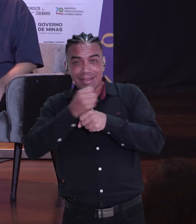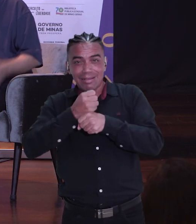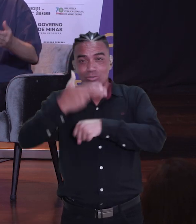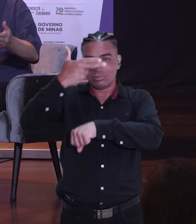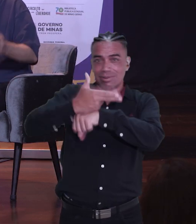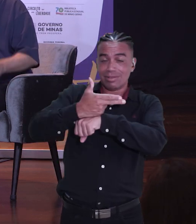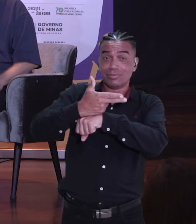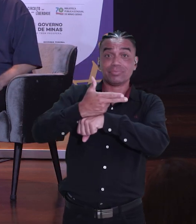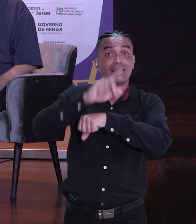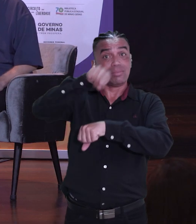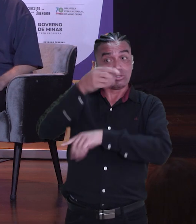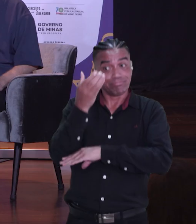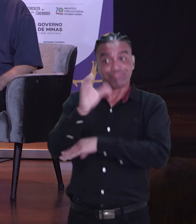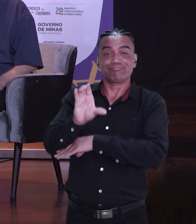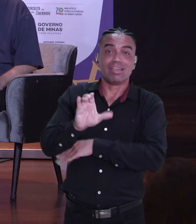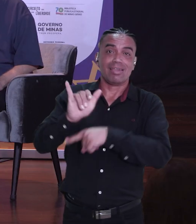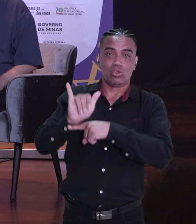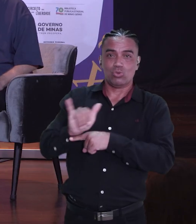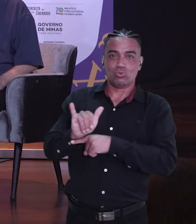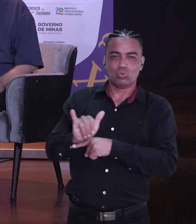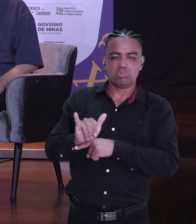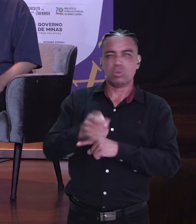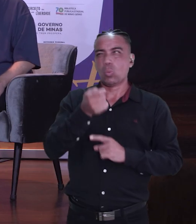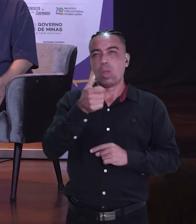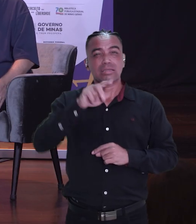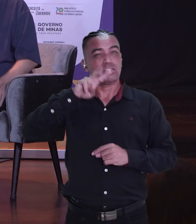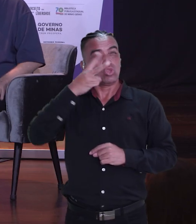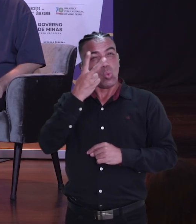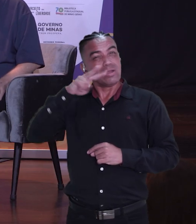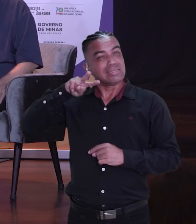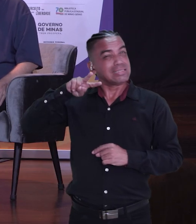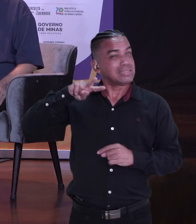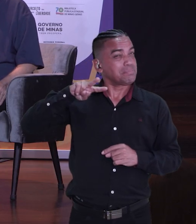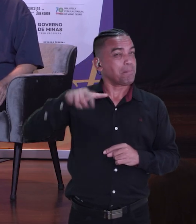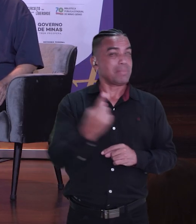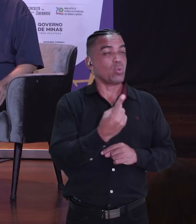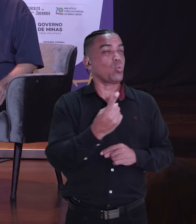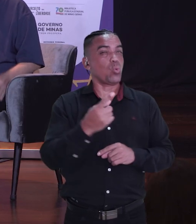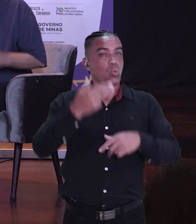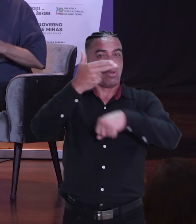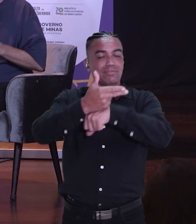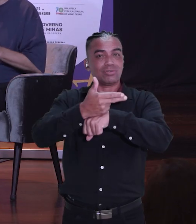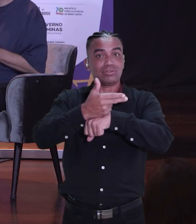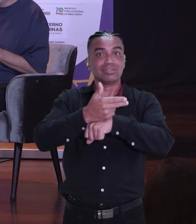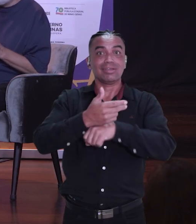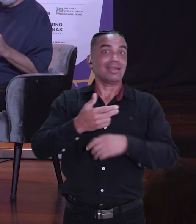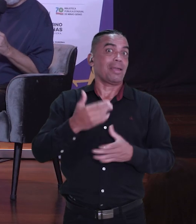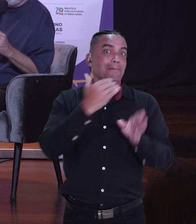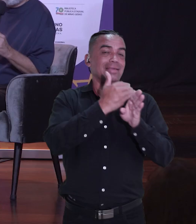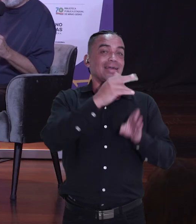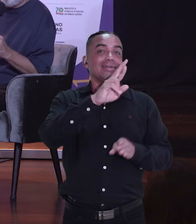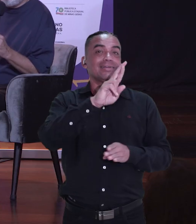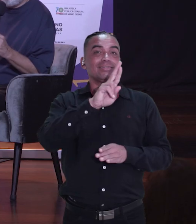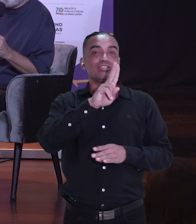grava, e como esse fica depositado no YouTube. Nosso YouTube tem quase 2.000 gravações, metade delas com o Rui,